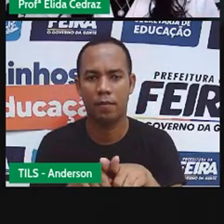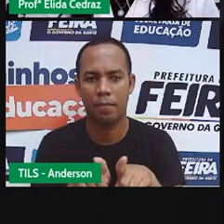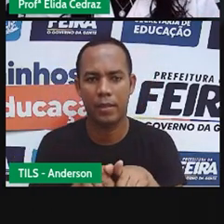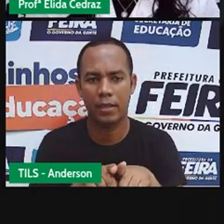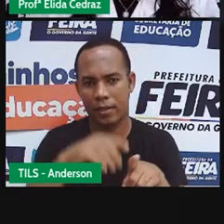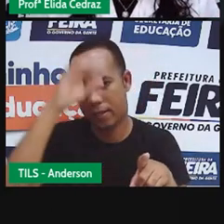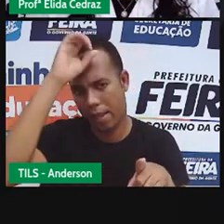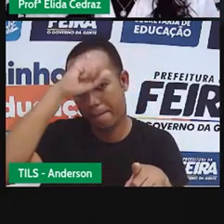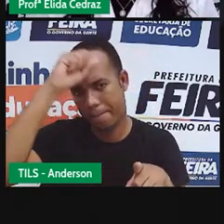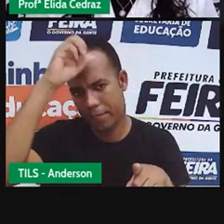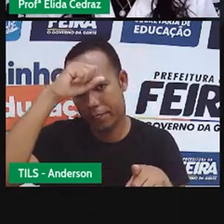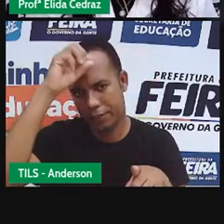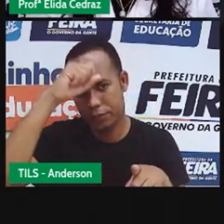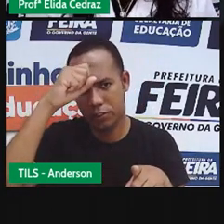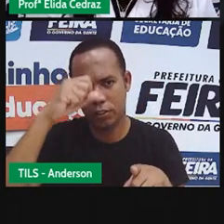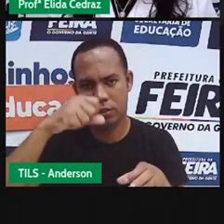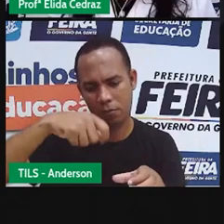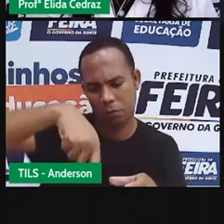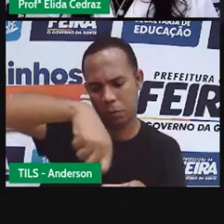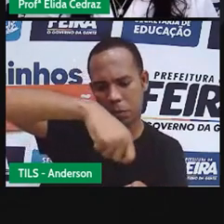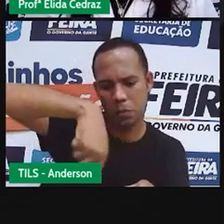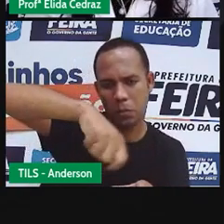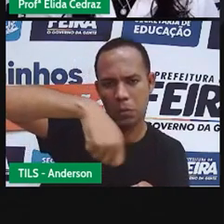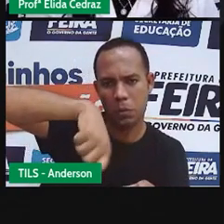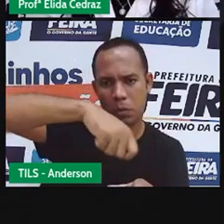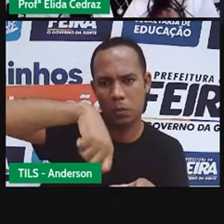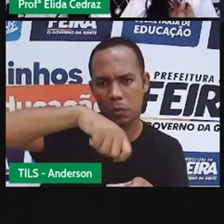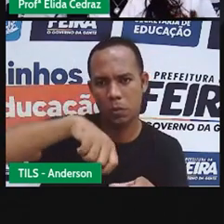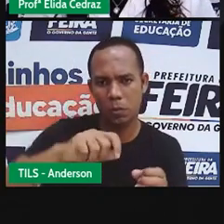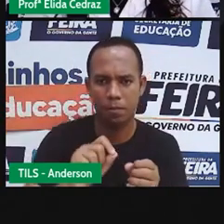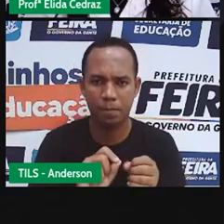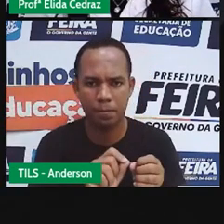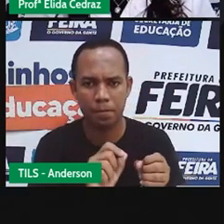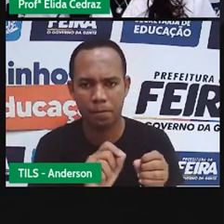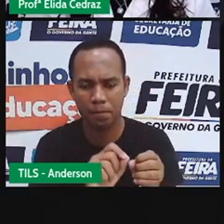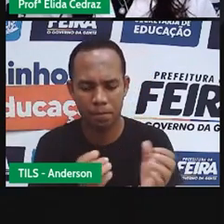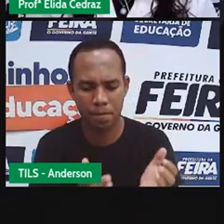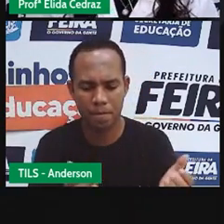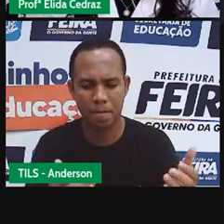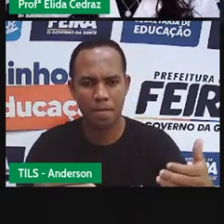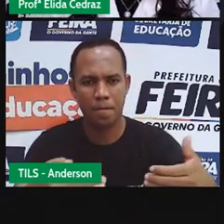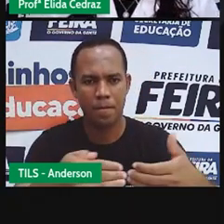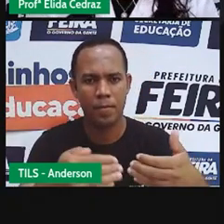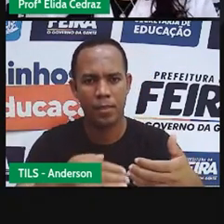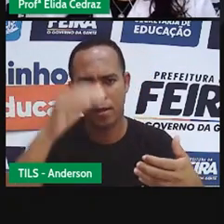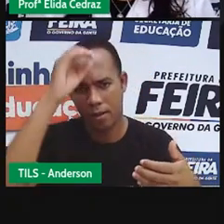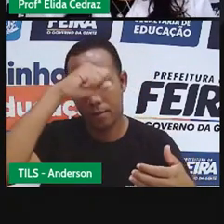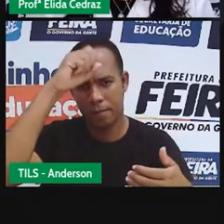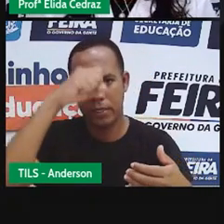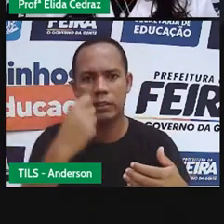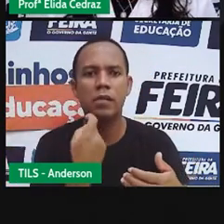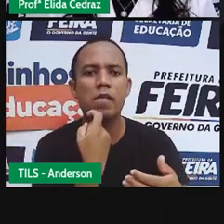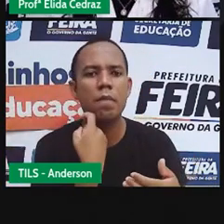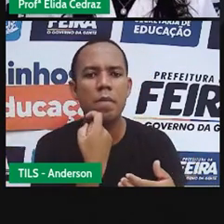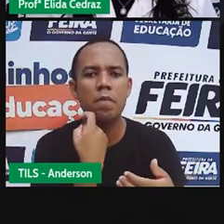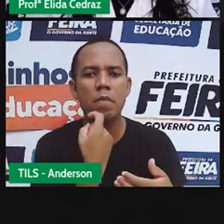a cozinhar junto com suas mães, a fazer a cestaria, aprendem a pescar e a caçar com